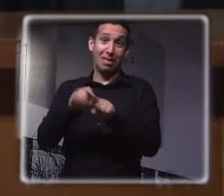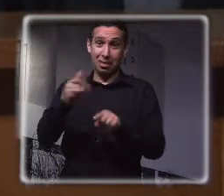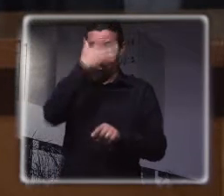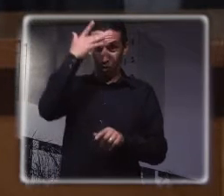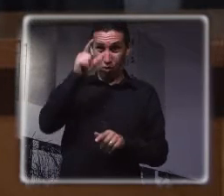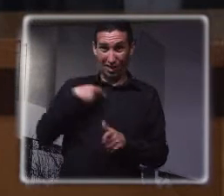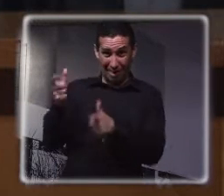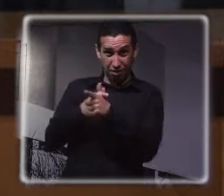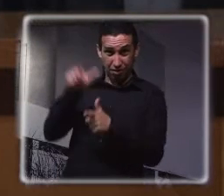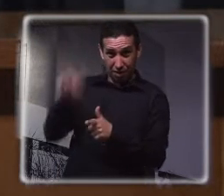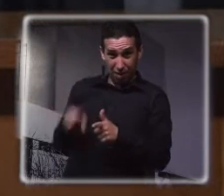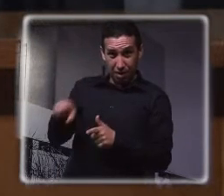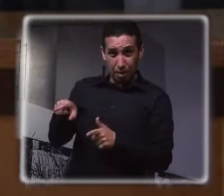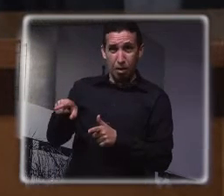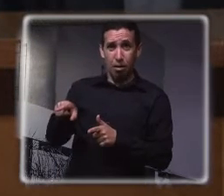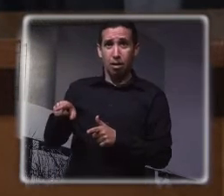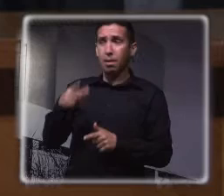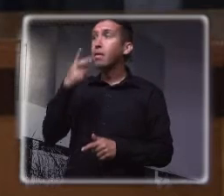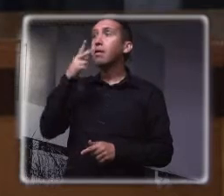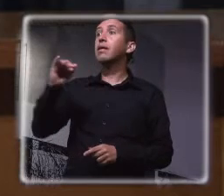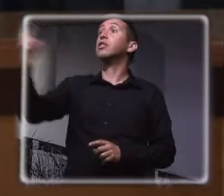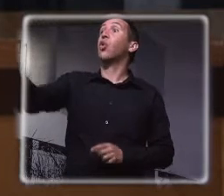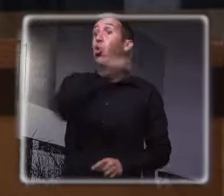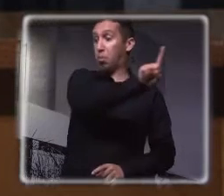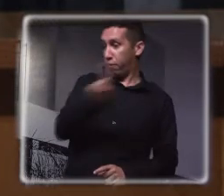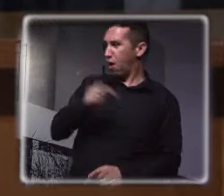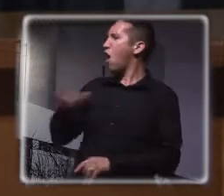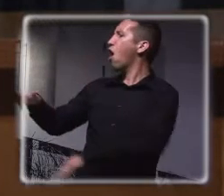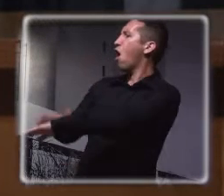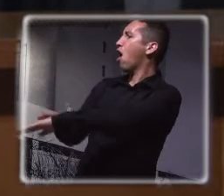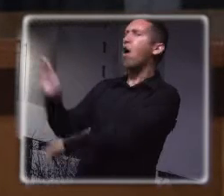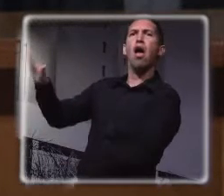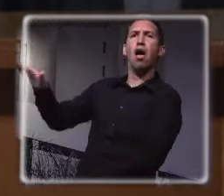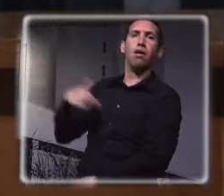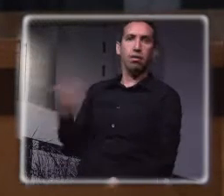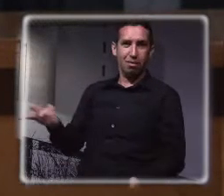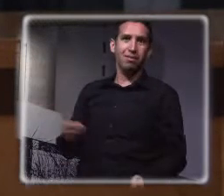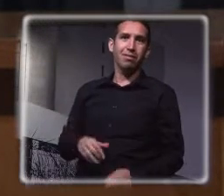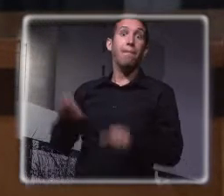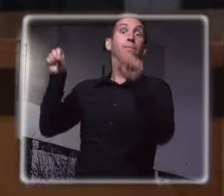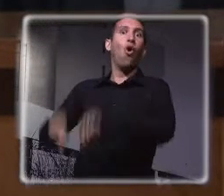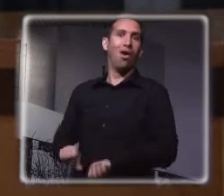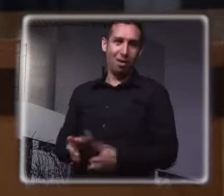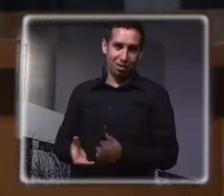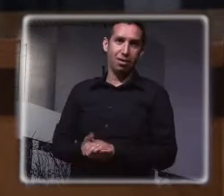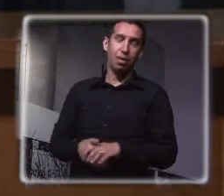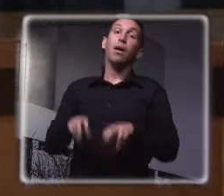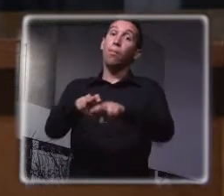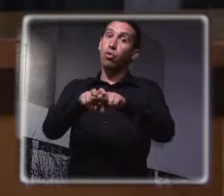uma situação de um papel de um cobrador, isso vai até agravar a situação. Então, a gente trabalha também essa questão